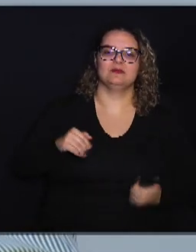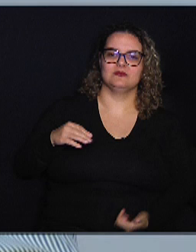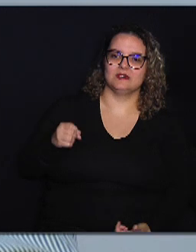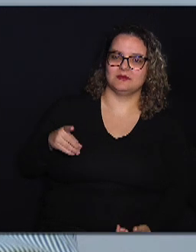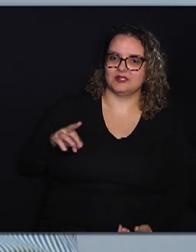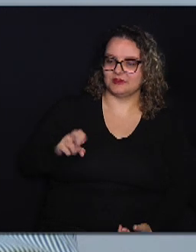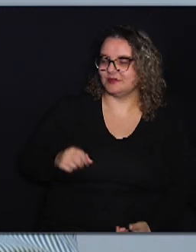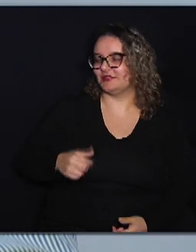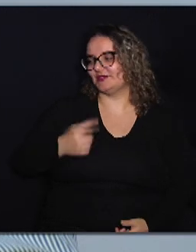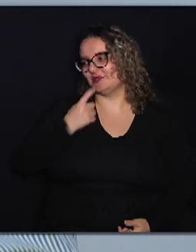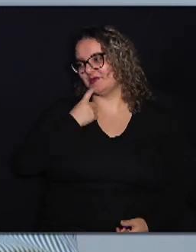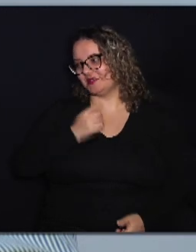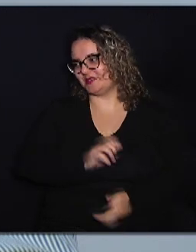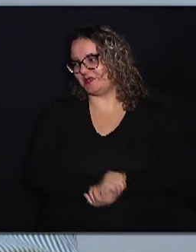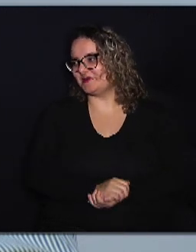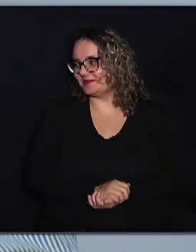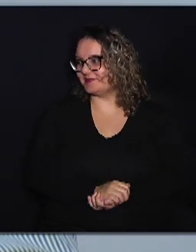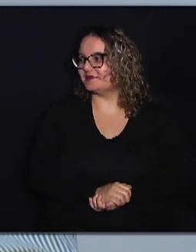Campinas.